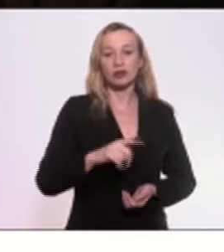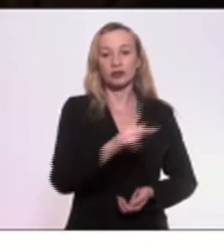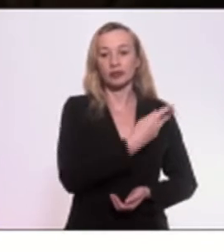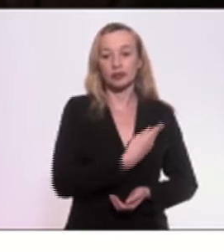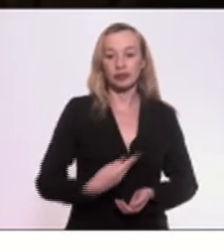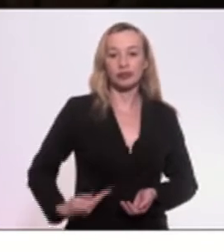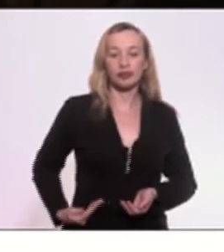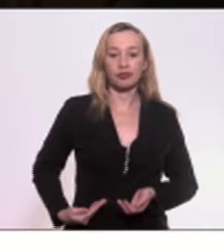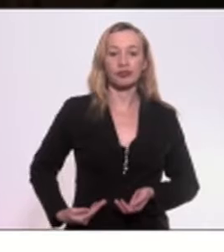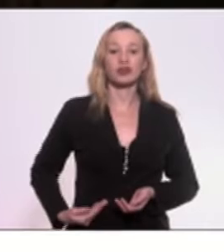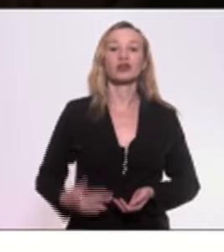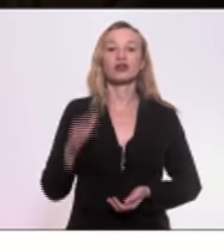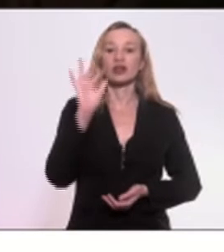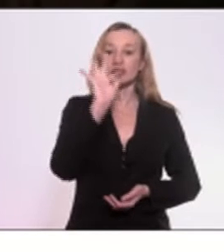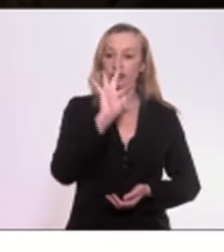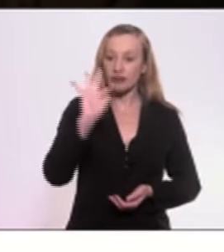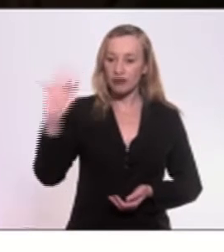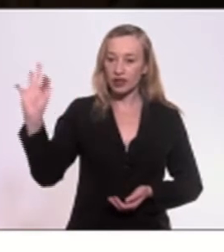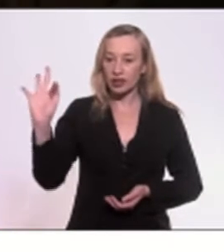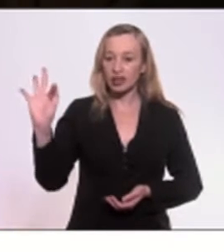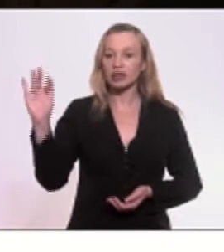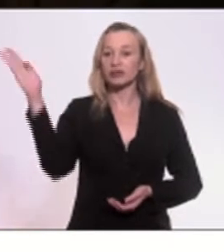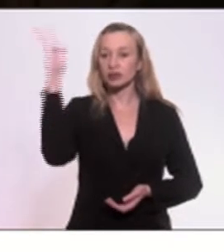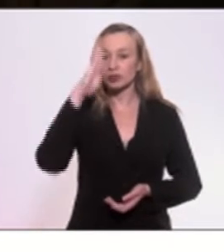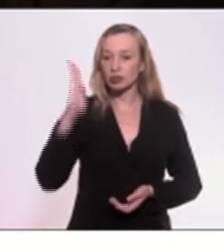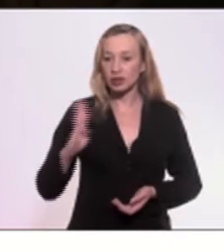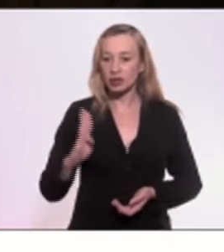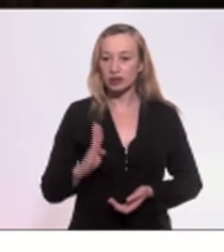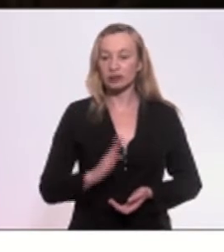República Federativa do Brasil,